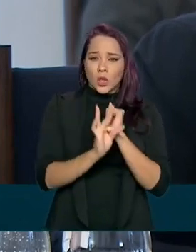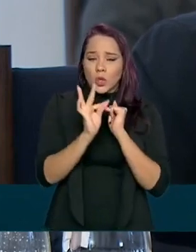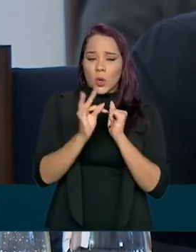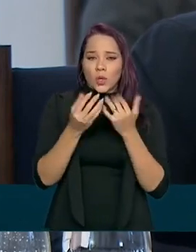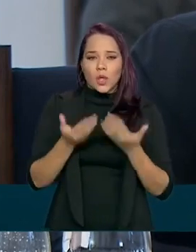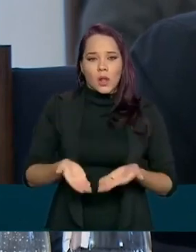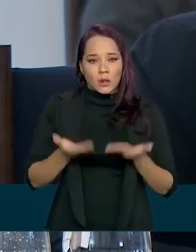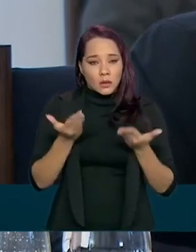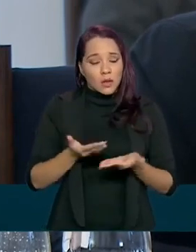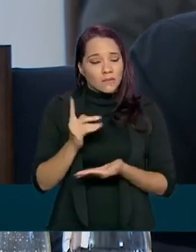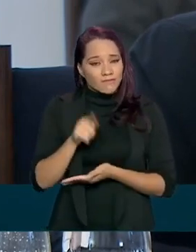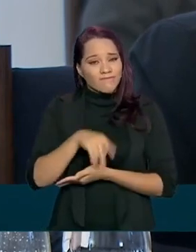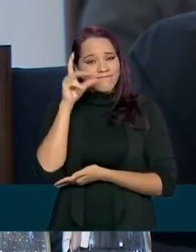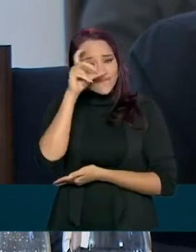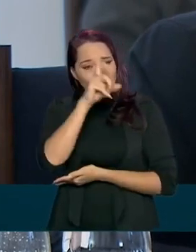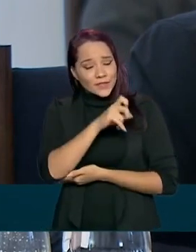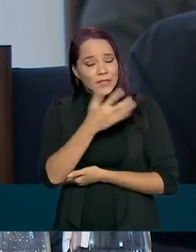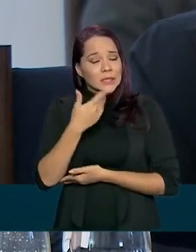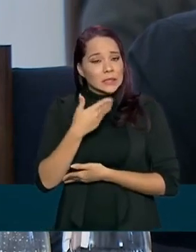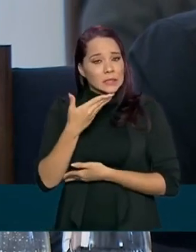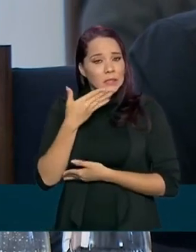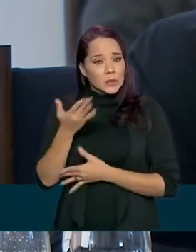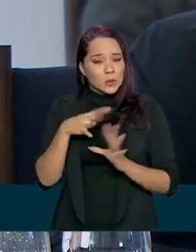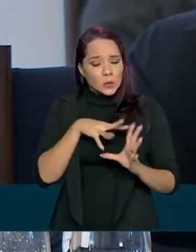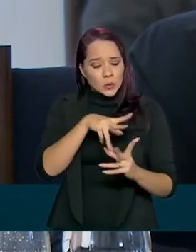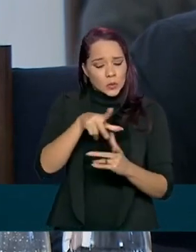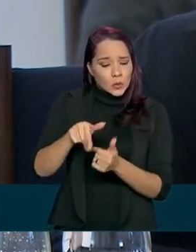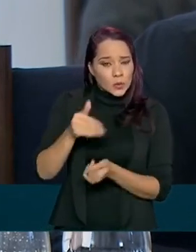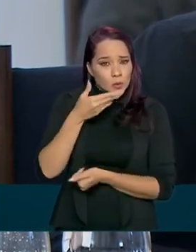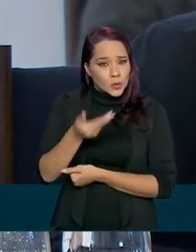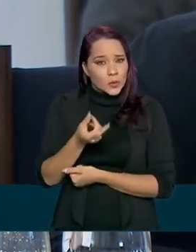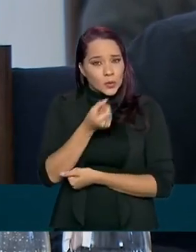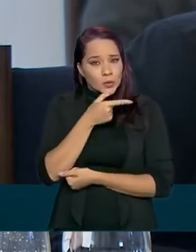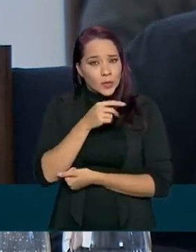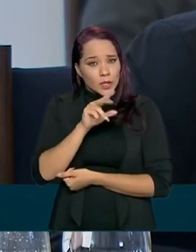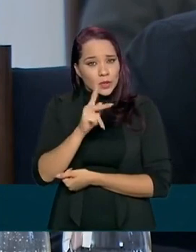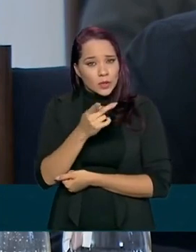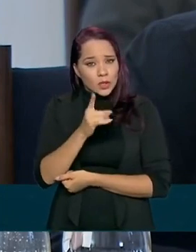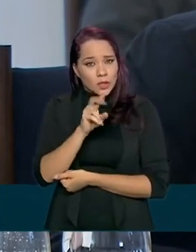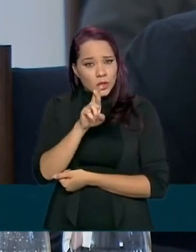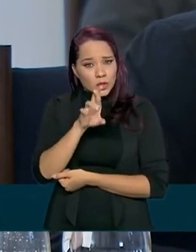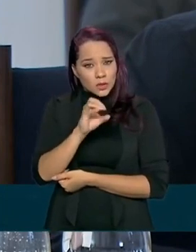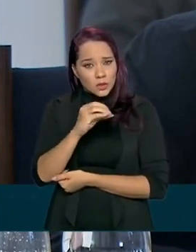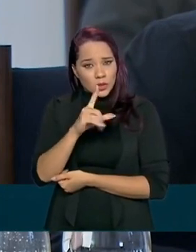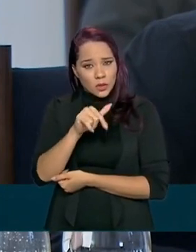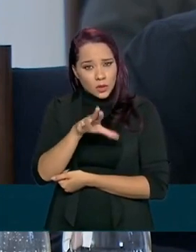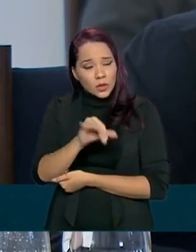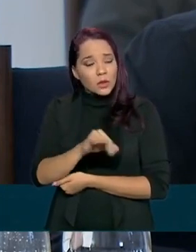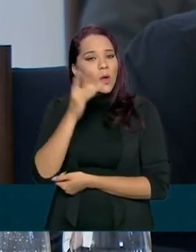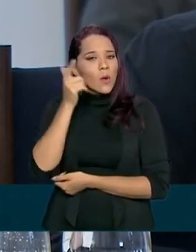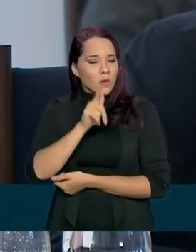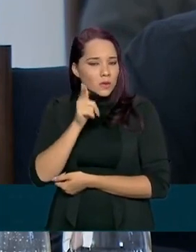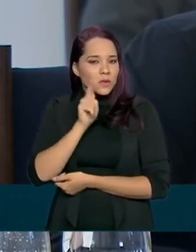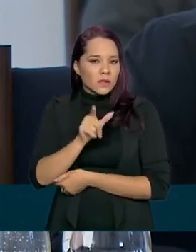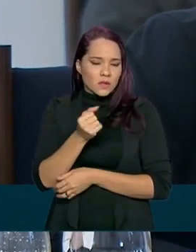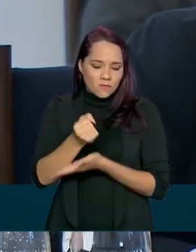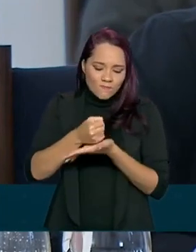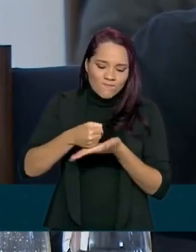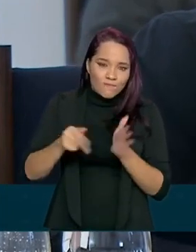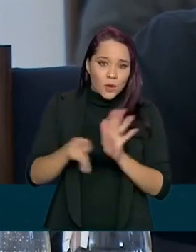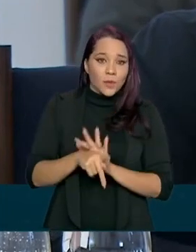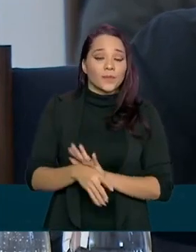algo difícil há muita demanda mundial pela umas coisas aqui nós temos conseguir dos insumos para permitir a nossa oferta